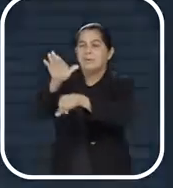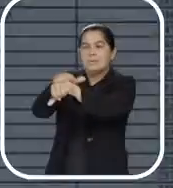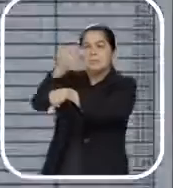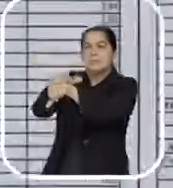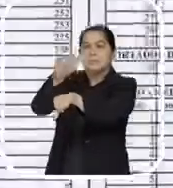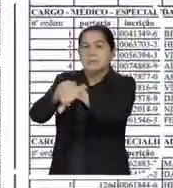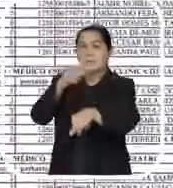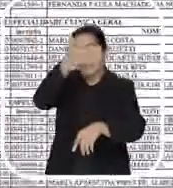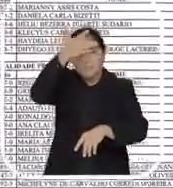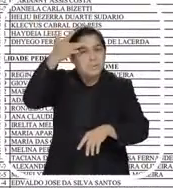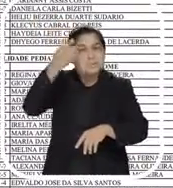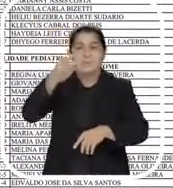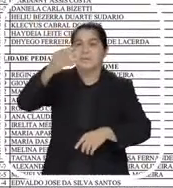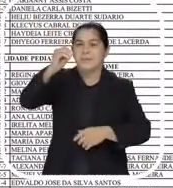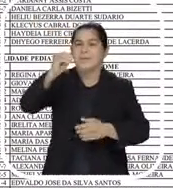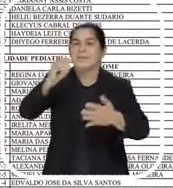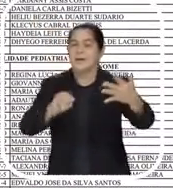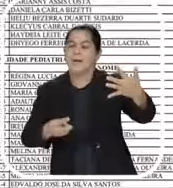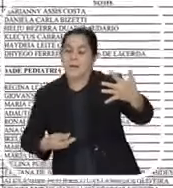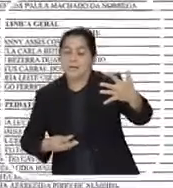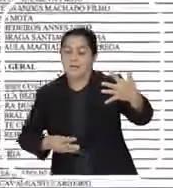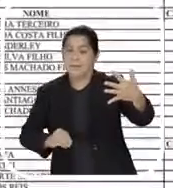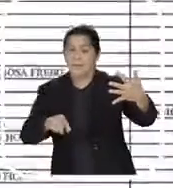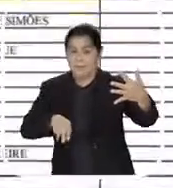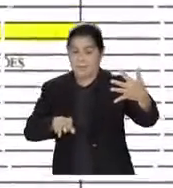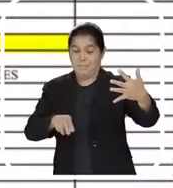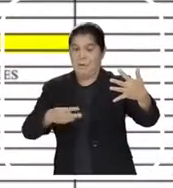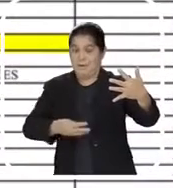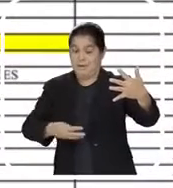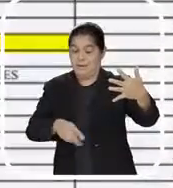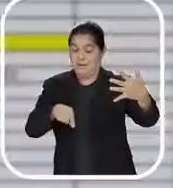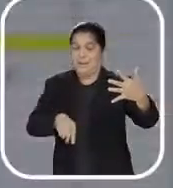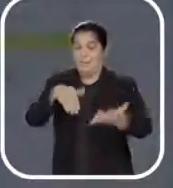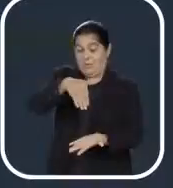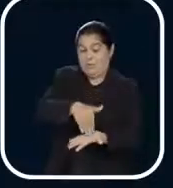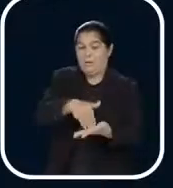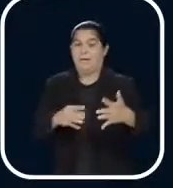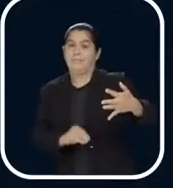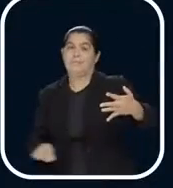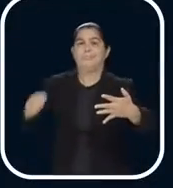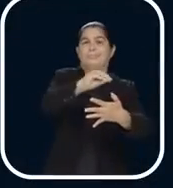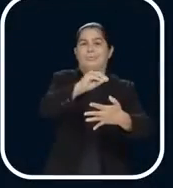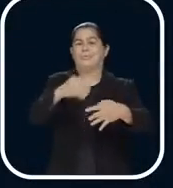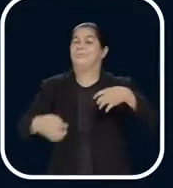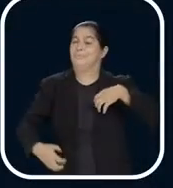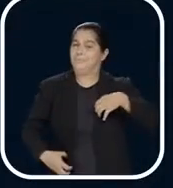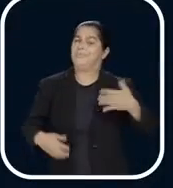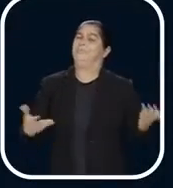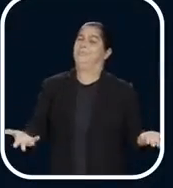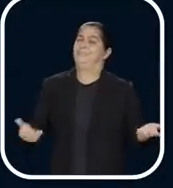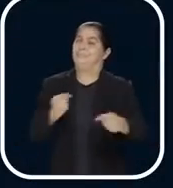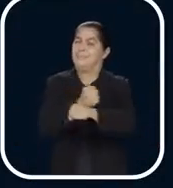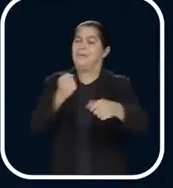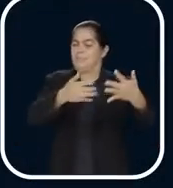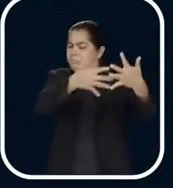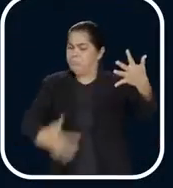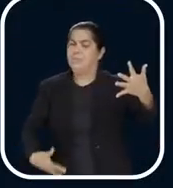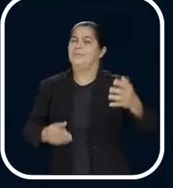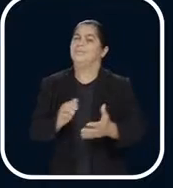30 pessoas. Assim, a irmã, que estava no final da lista, foi empossada. É, prefeito, o povo